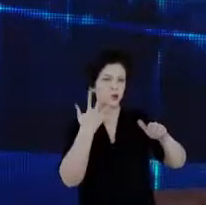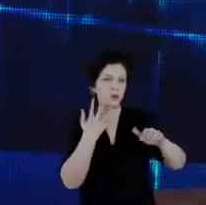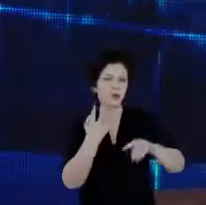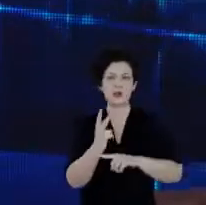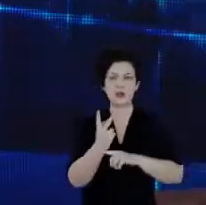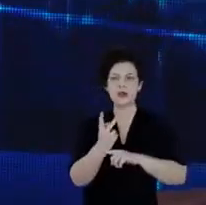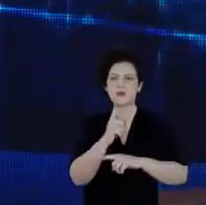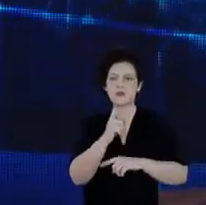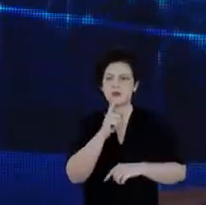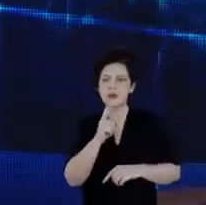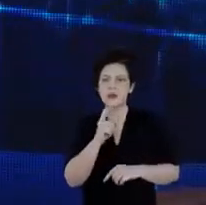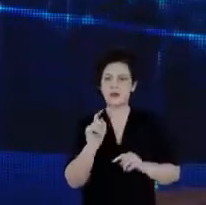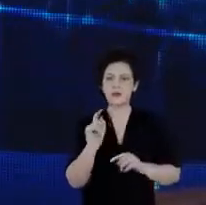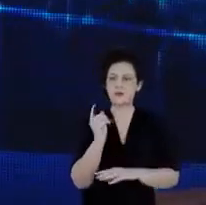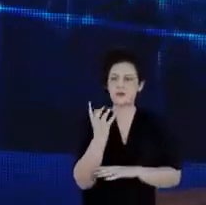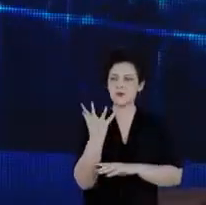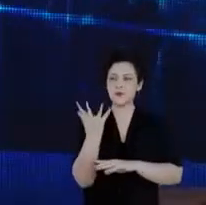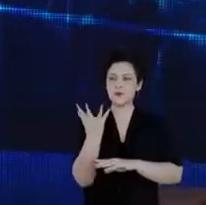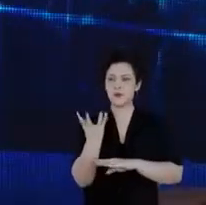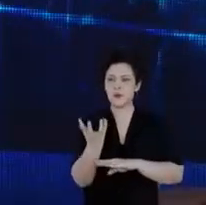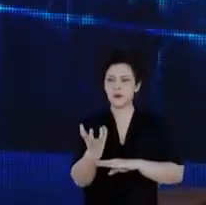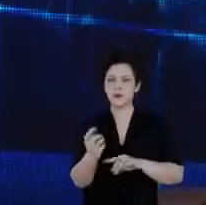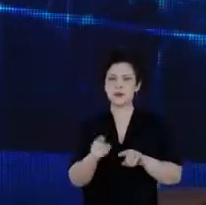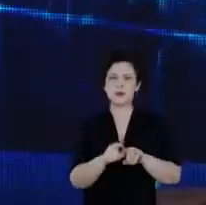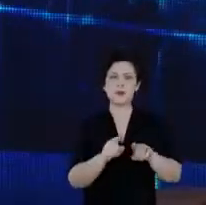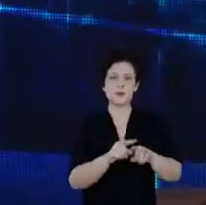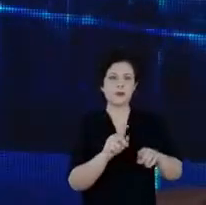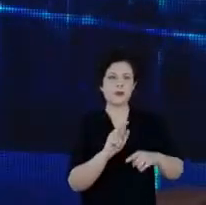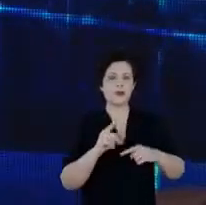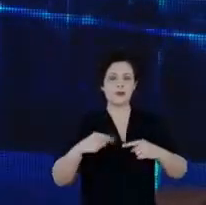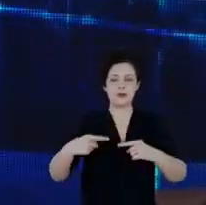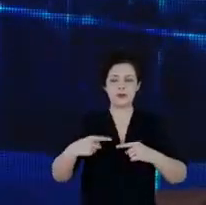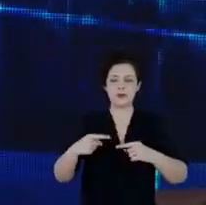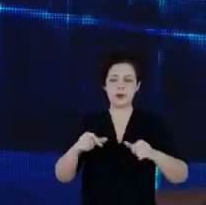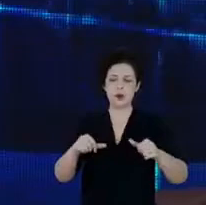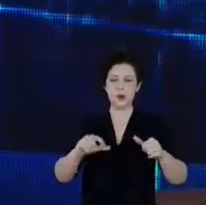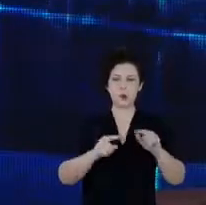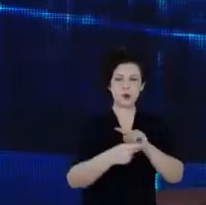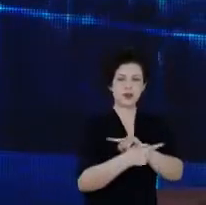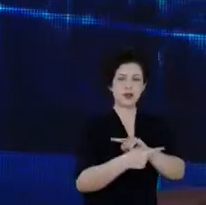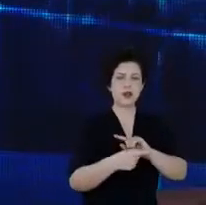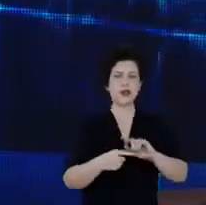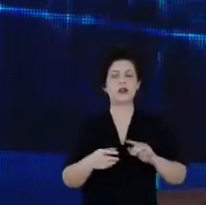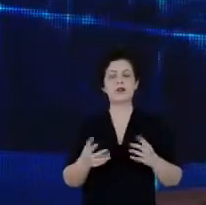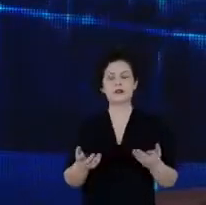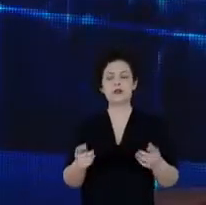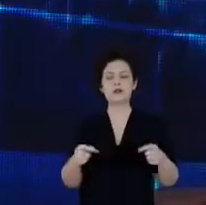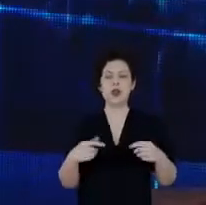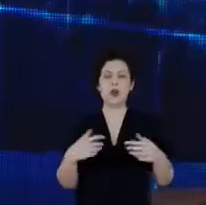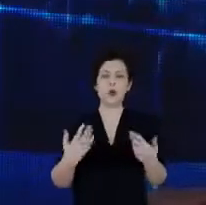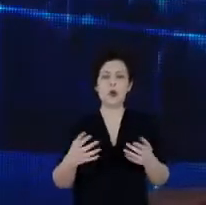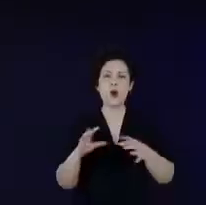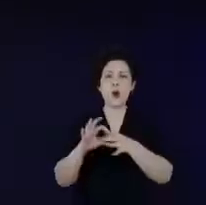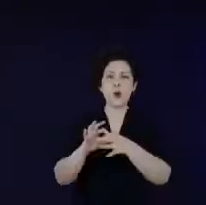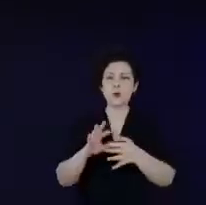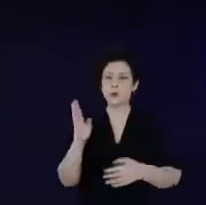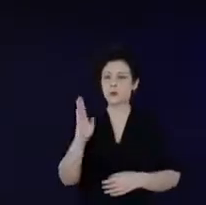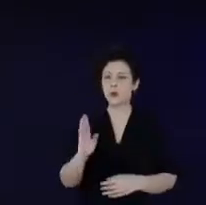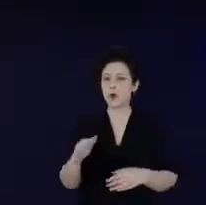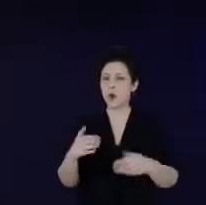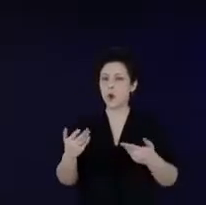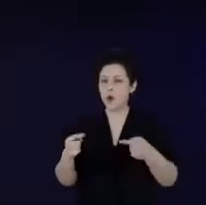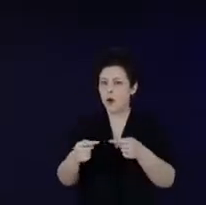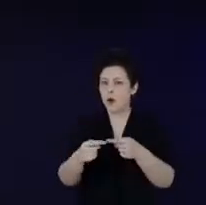também a gente falou um pouco de hidrelétricas reversíveis, qual seria a mais adequada até aqui ao contexto brasileiro, né? E